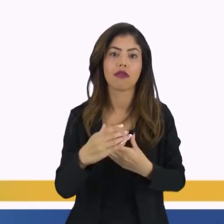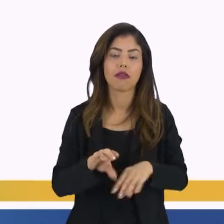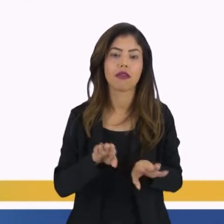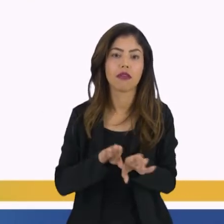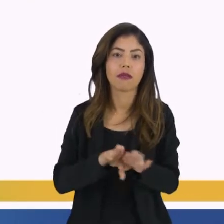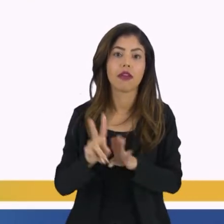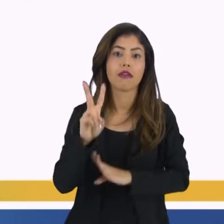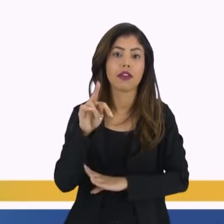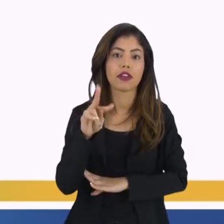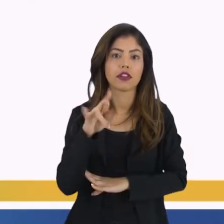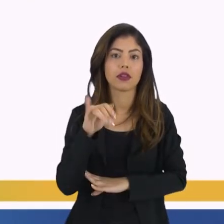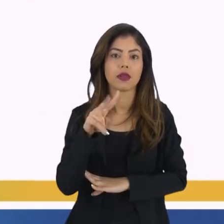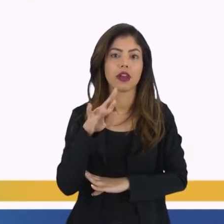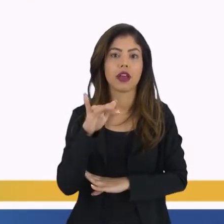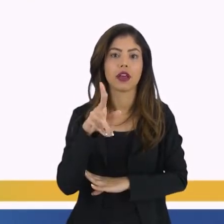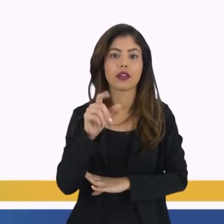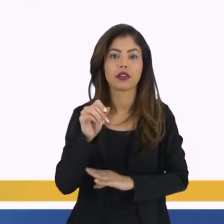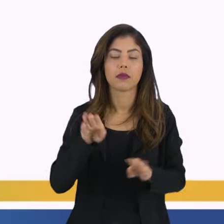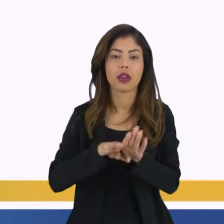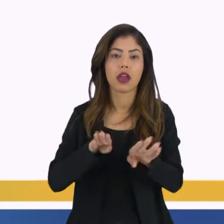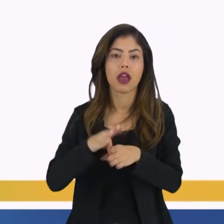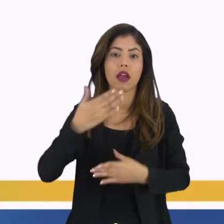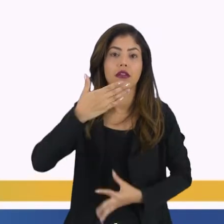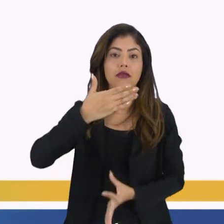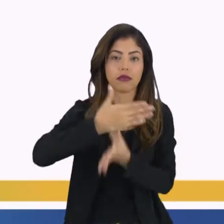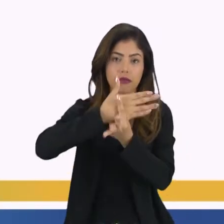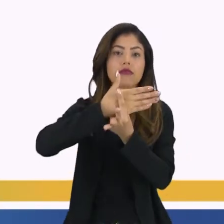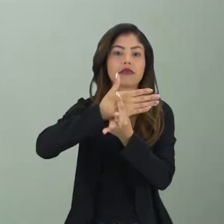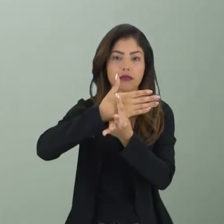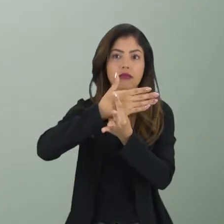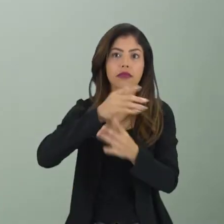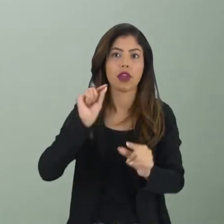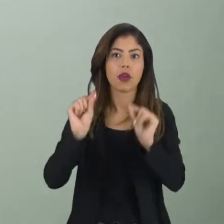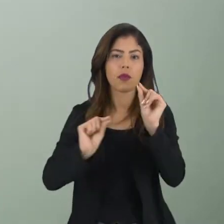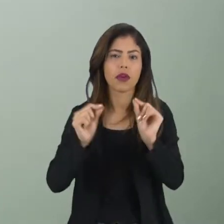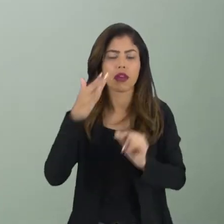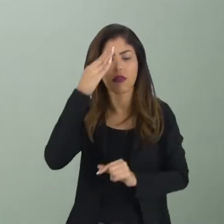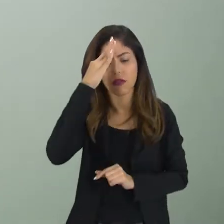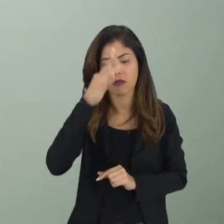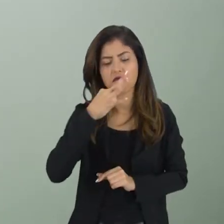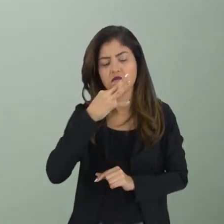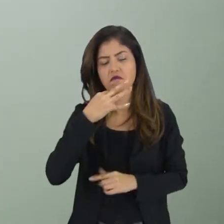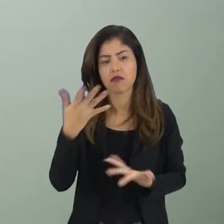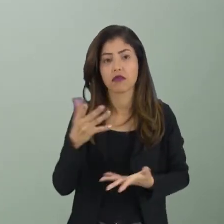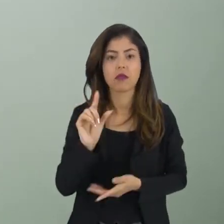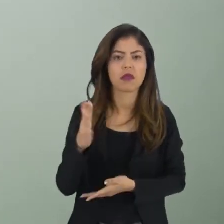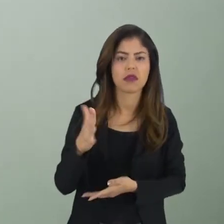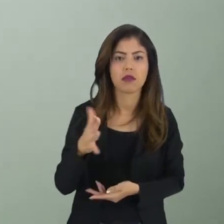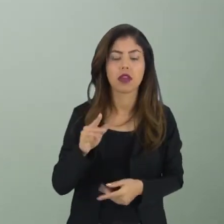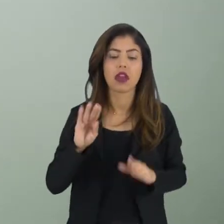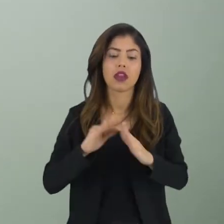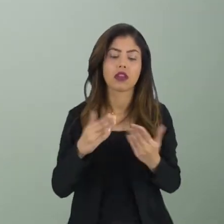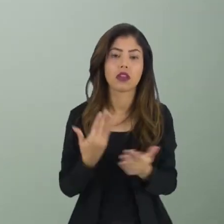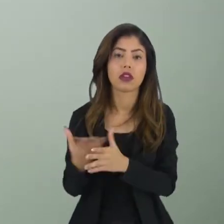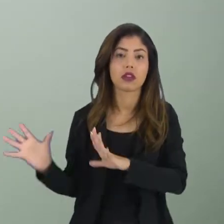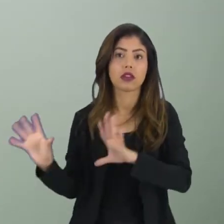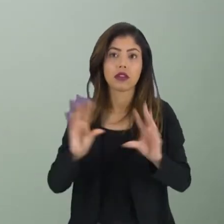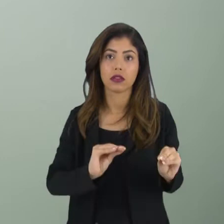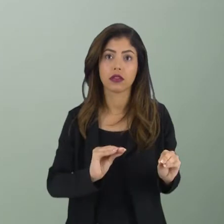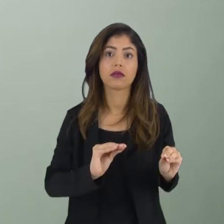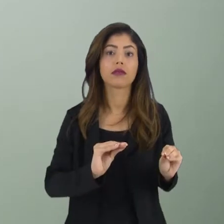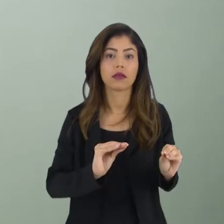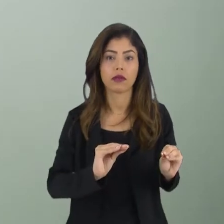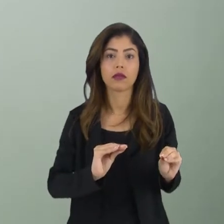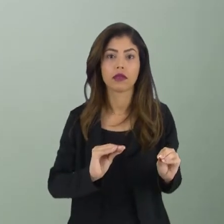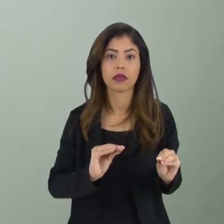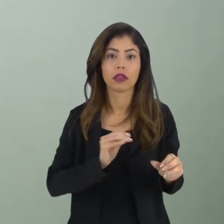Vamos falar um pouquinho hoje sobre o realismo na literatura brasileira. E aí você já precisa ter um conhecimento prévio que essa escola literária ela já vem ali